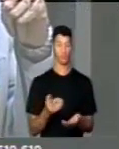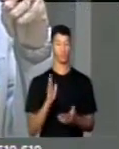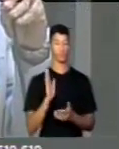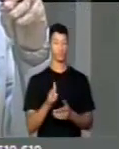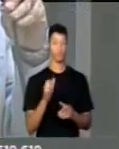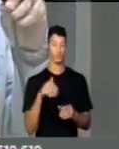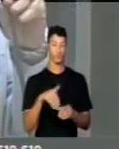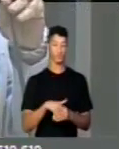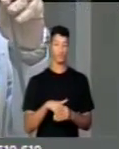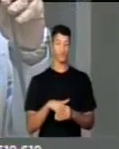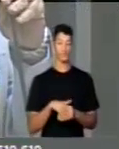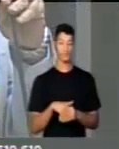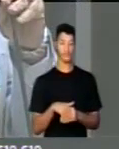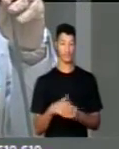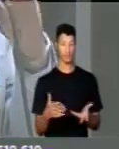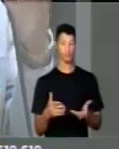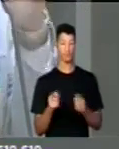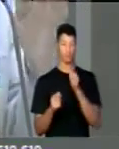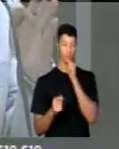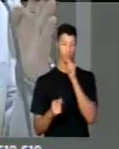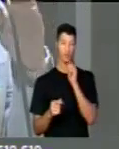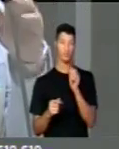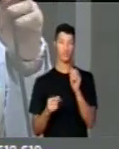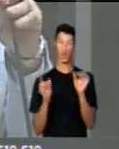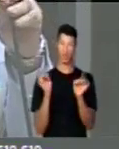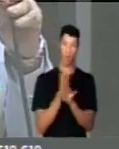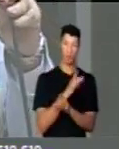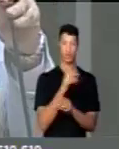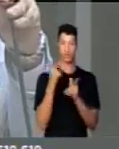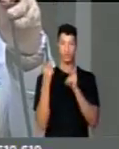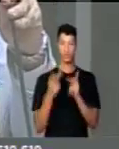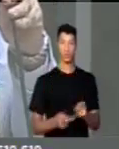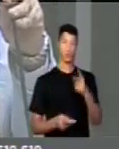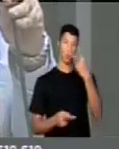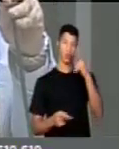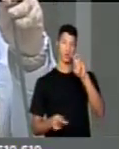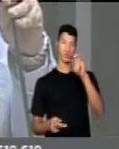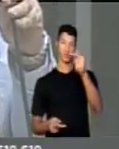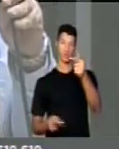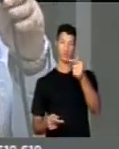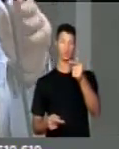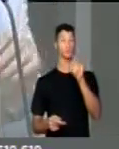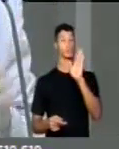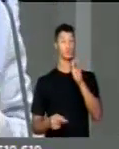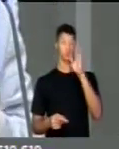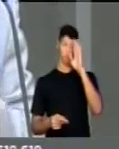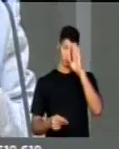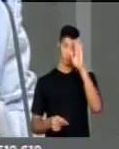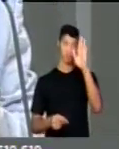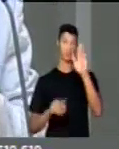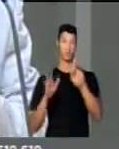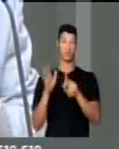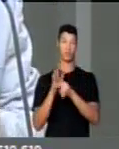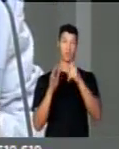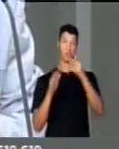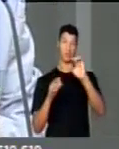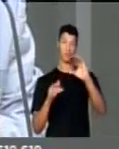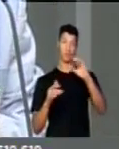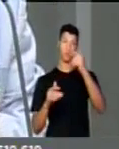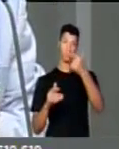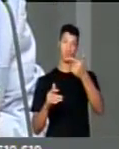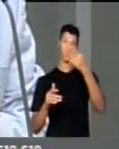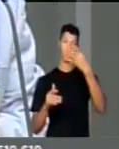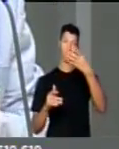foi votada, e ainda a votação não conclusa, o projeto 257, que são os princípios da PEC